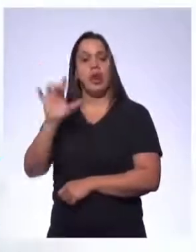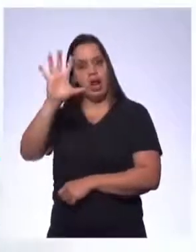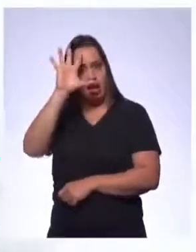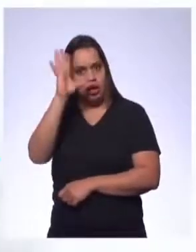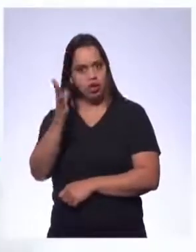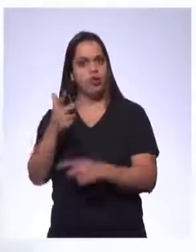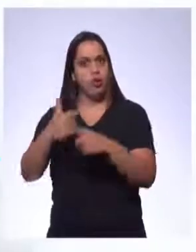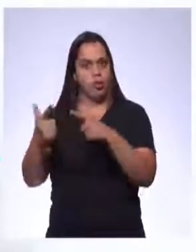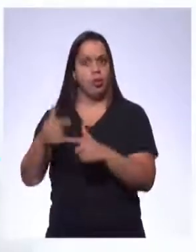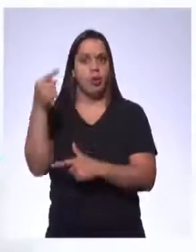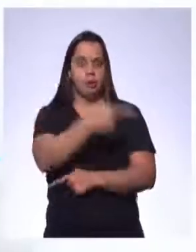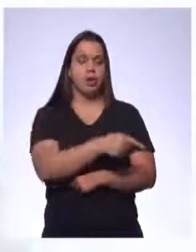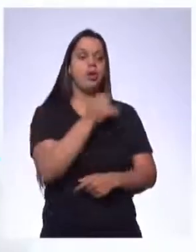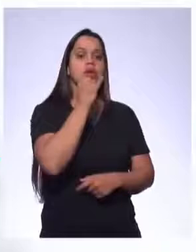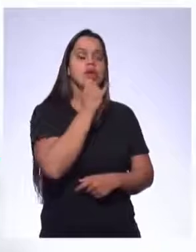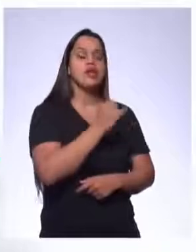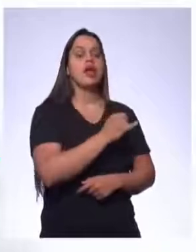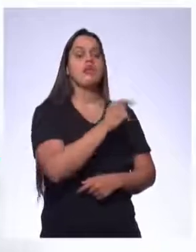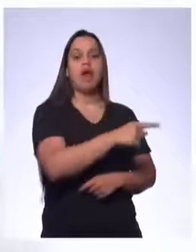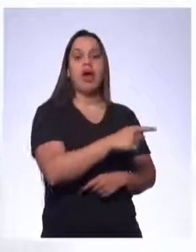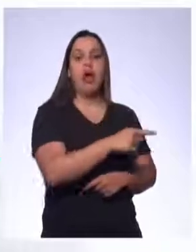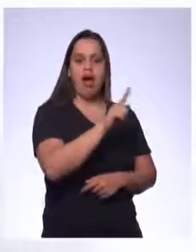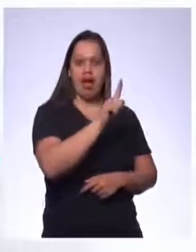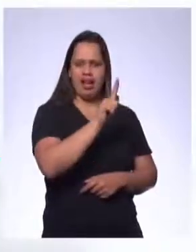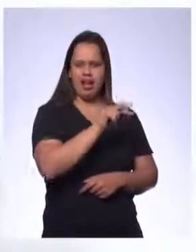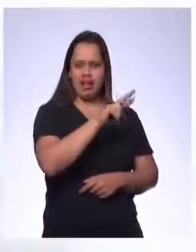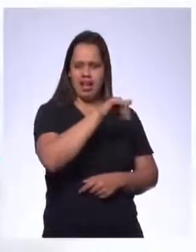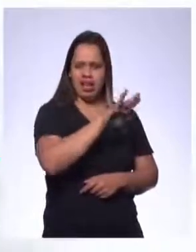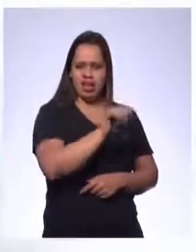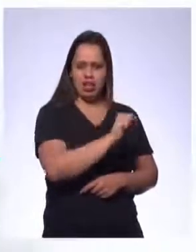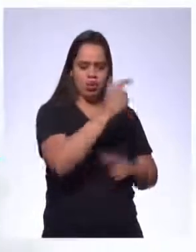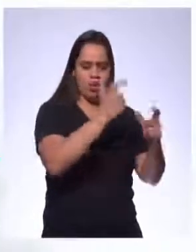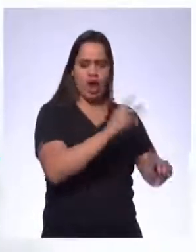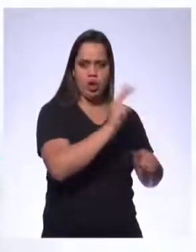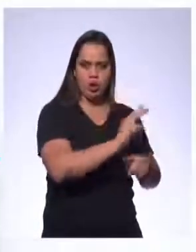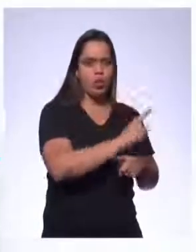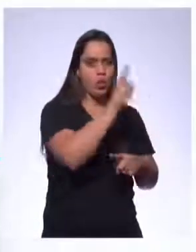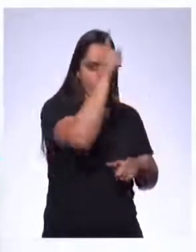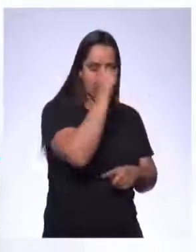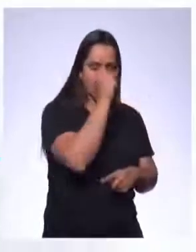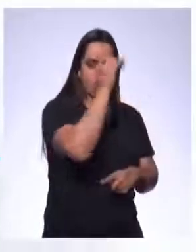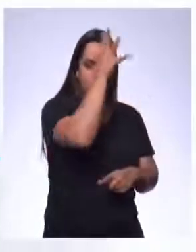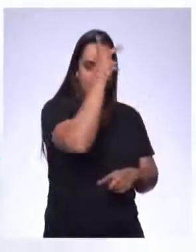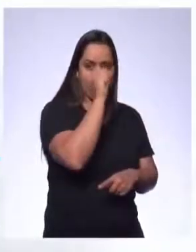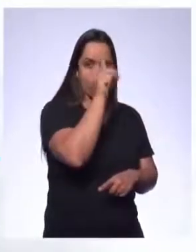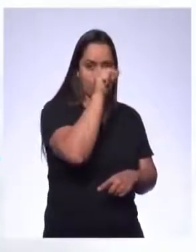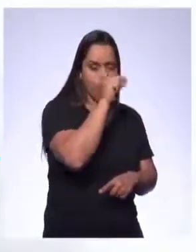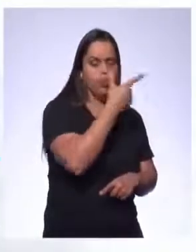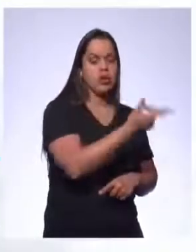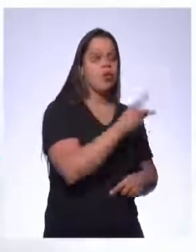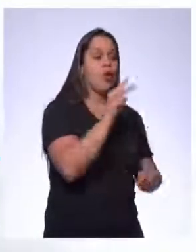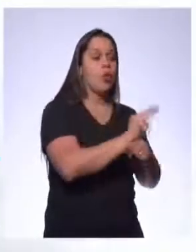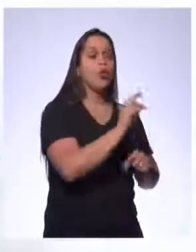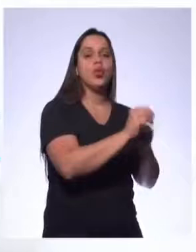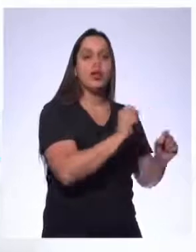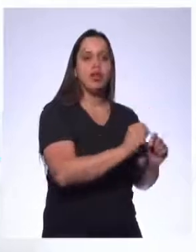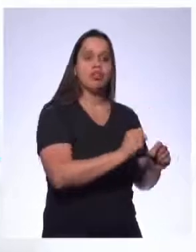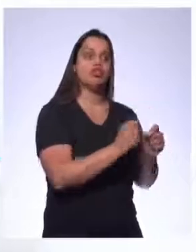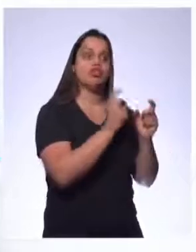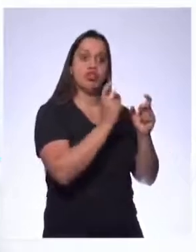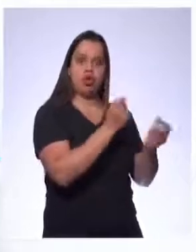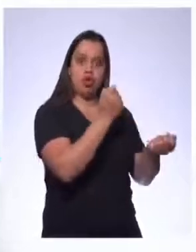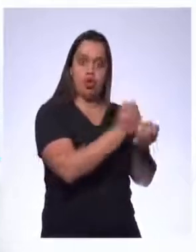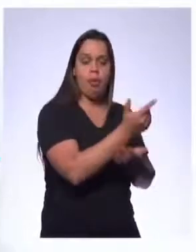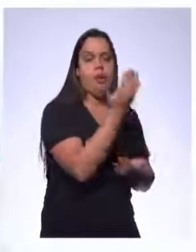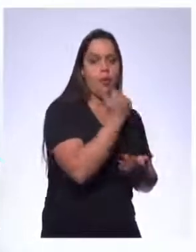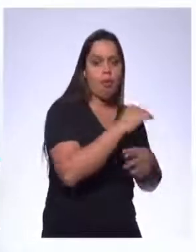de galinha no caso, de frango, e o ovo para você comer. Então tem uma importância econômica aí, né? Então a vacina não está só